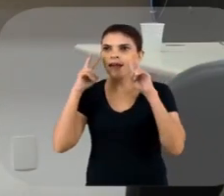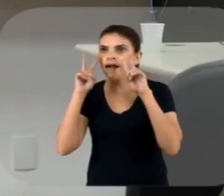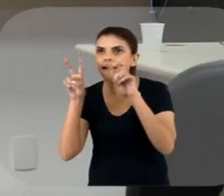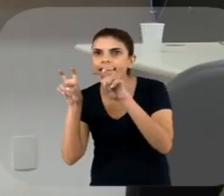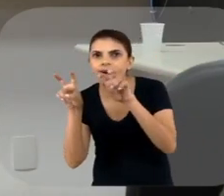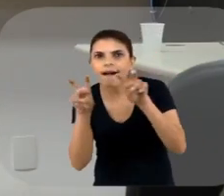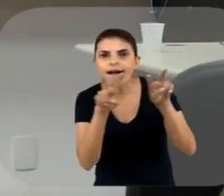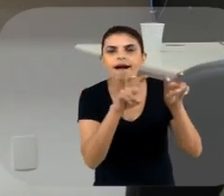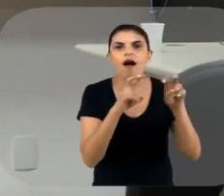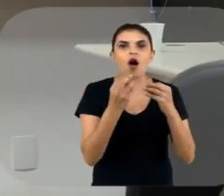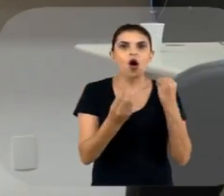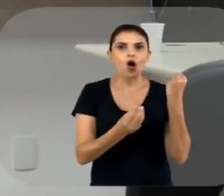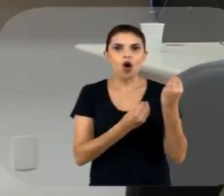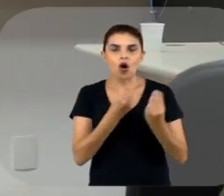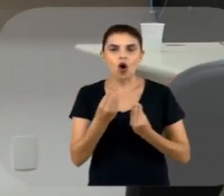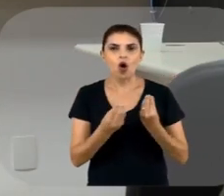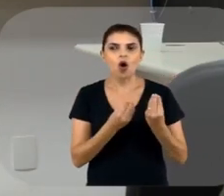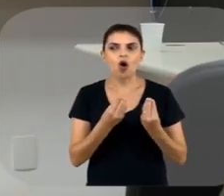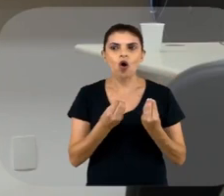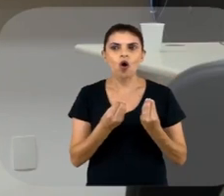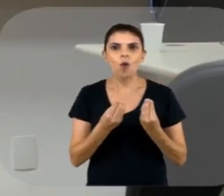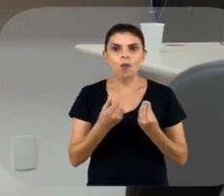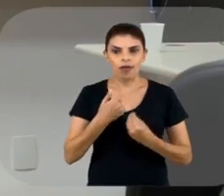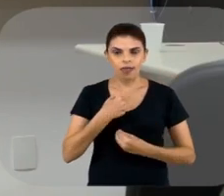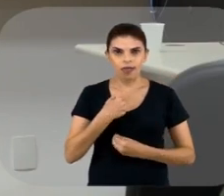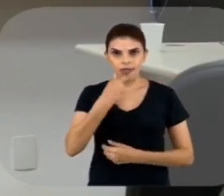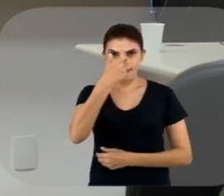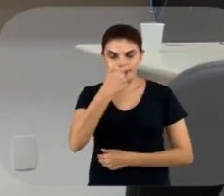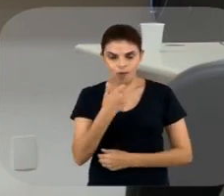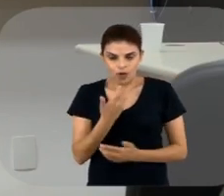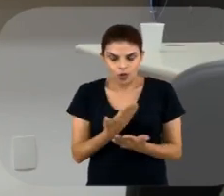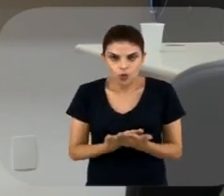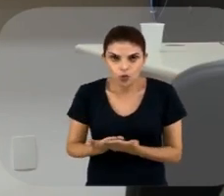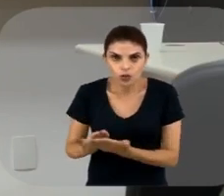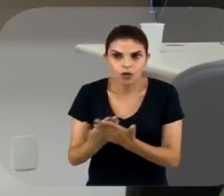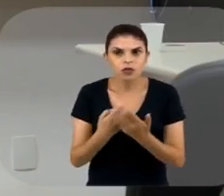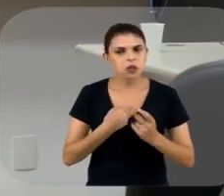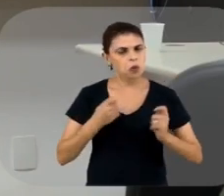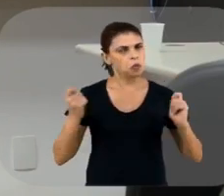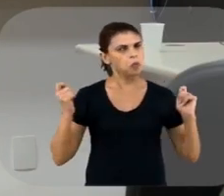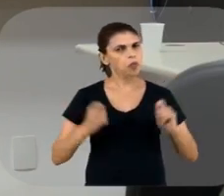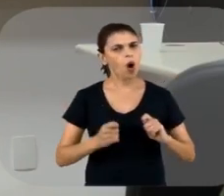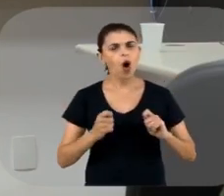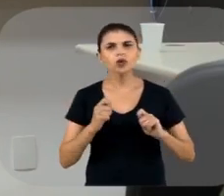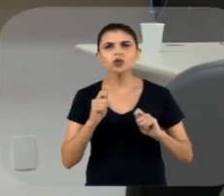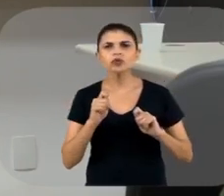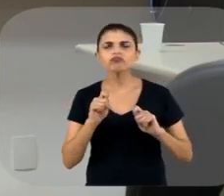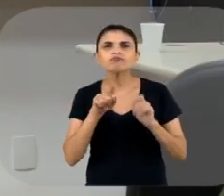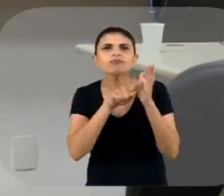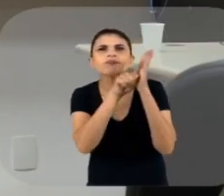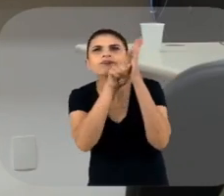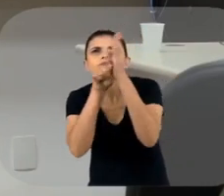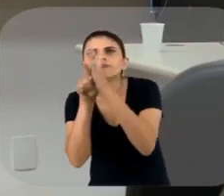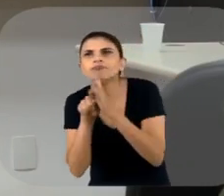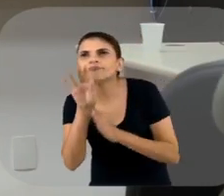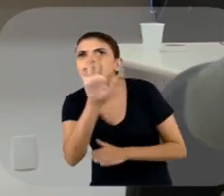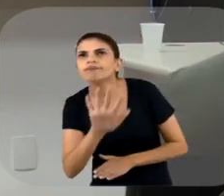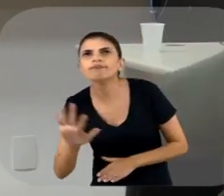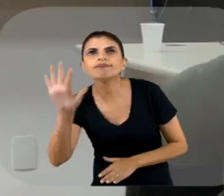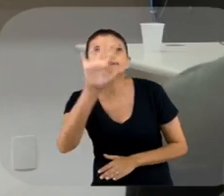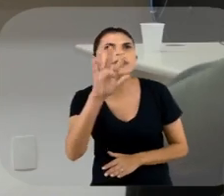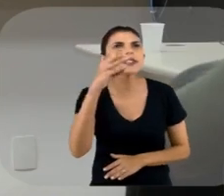olhar aí para como que esse cursista, esse estudante, ele vai navegar por